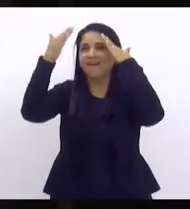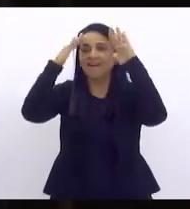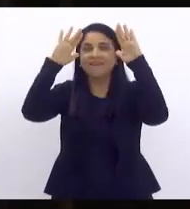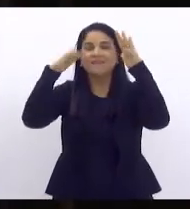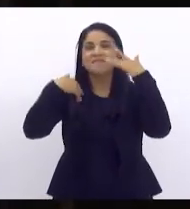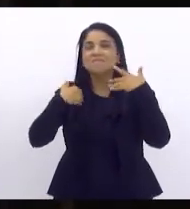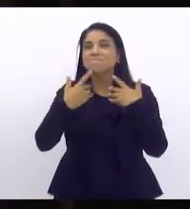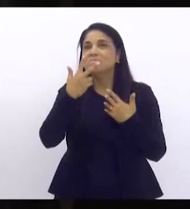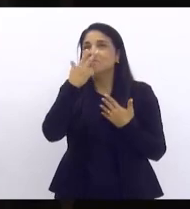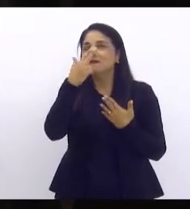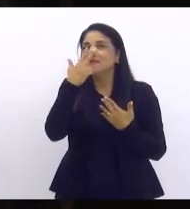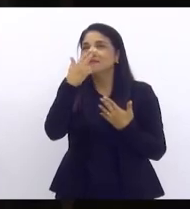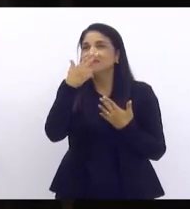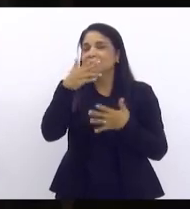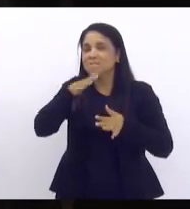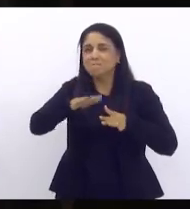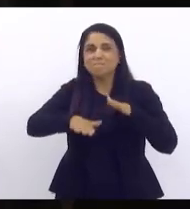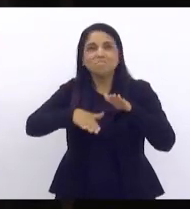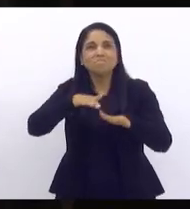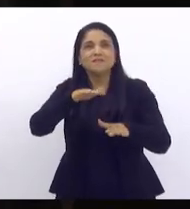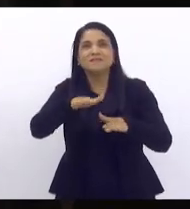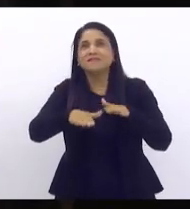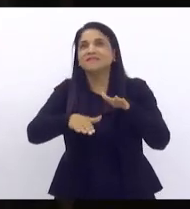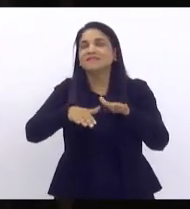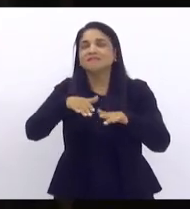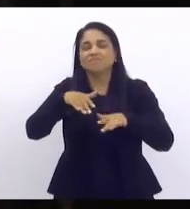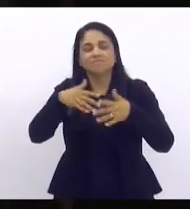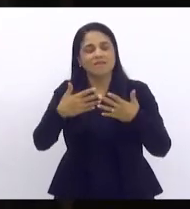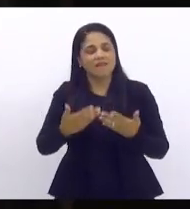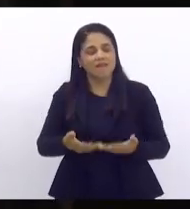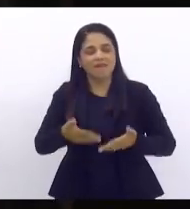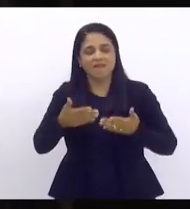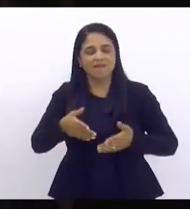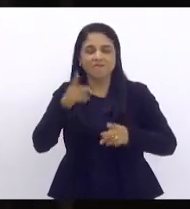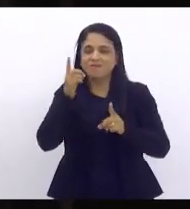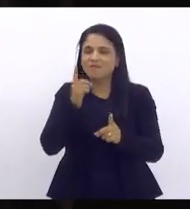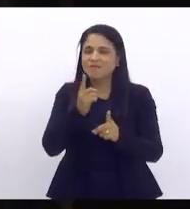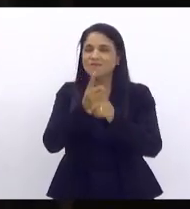saí disposto a encontrar a Goretinha.